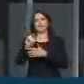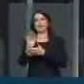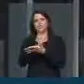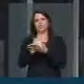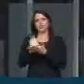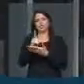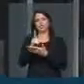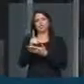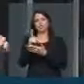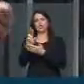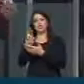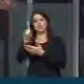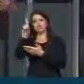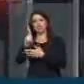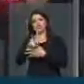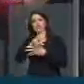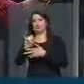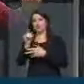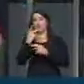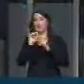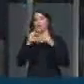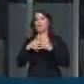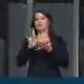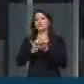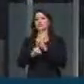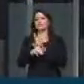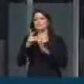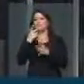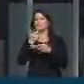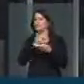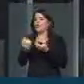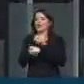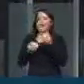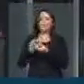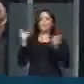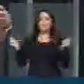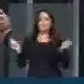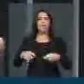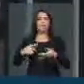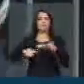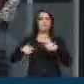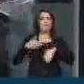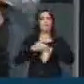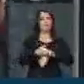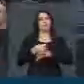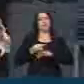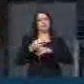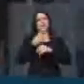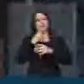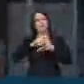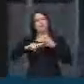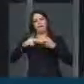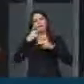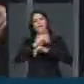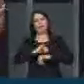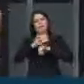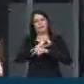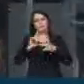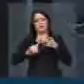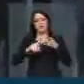distribuição de direitos, ficou completamente sem qualquer possibilidade de acesso dos seus dados, da